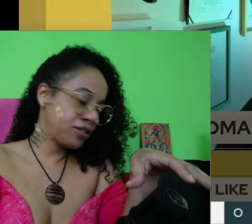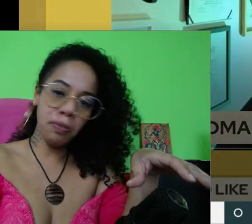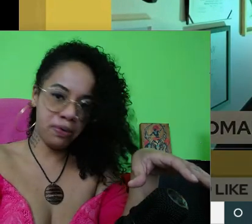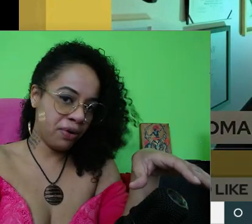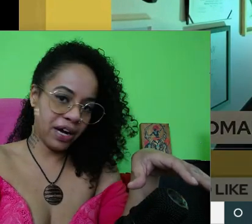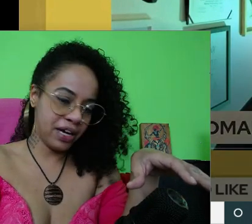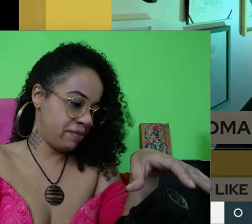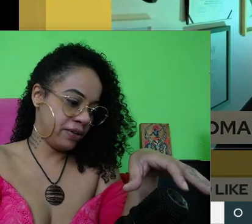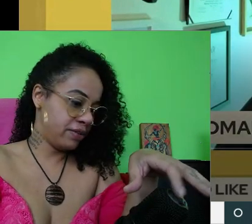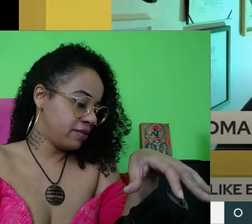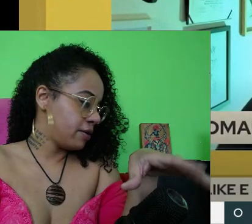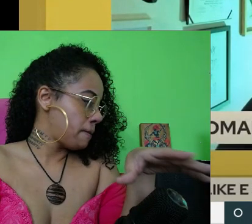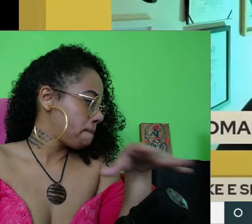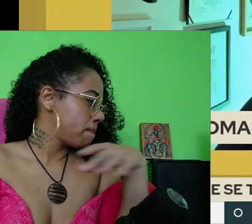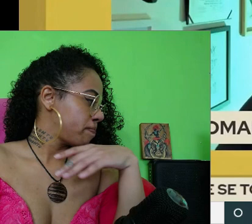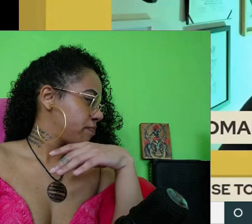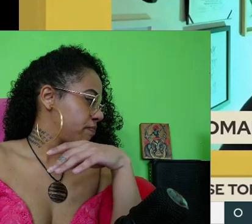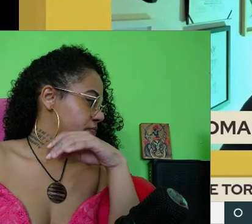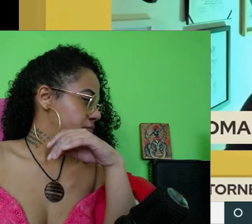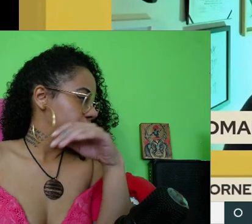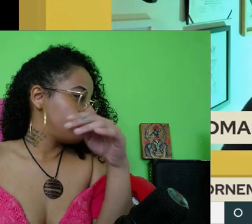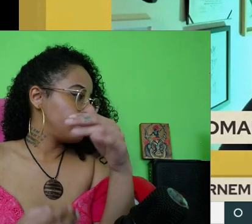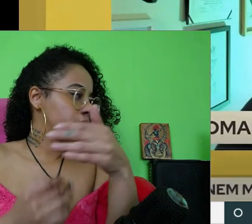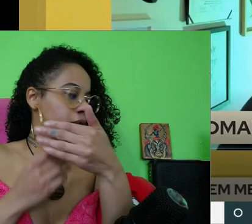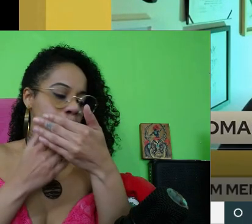é muito burra né mano